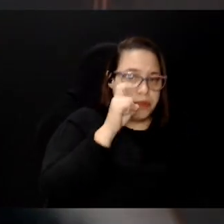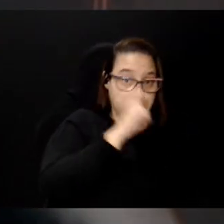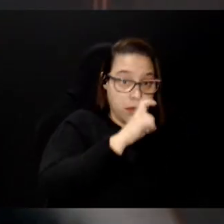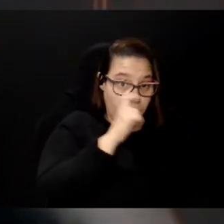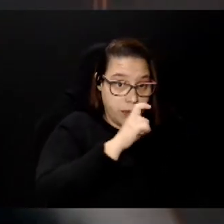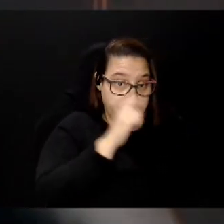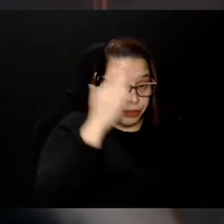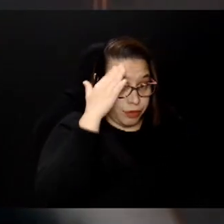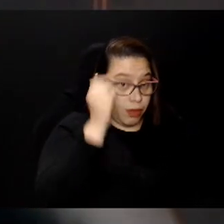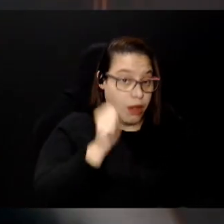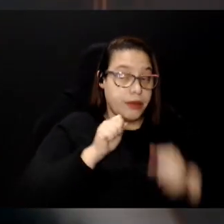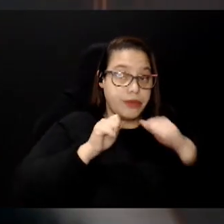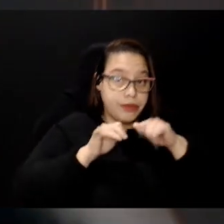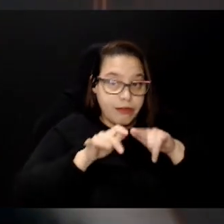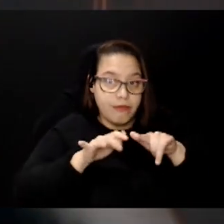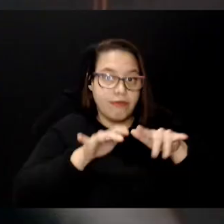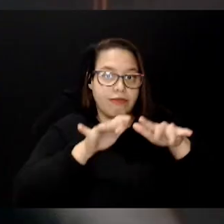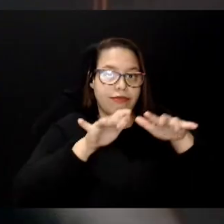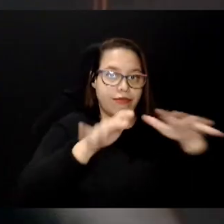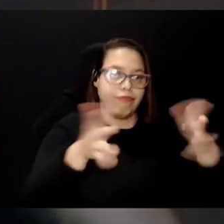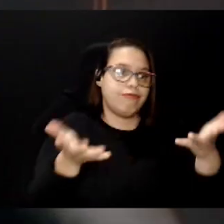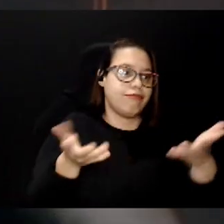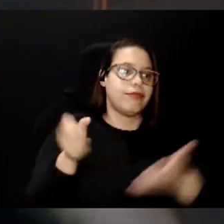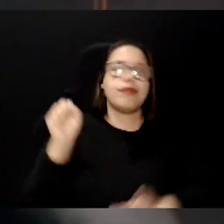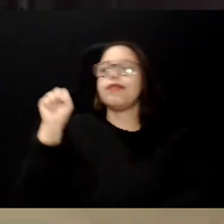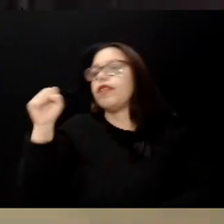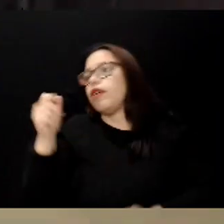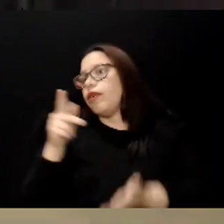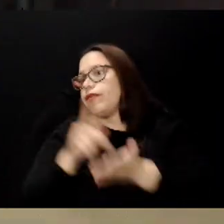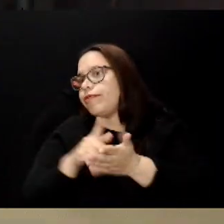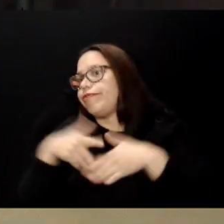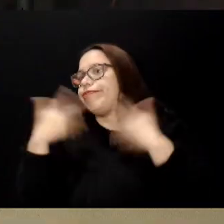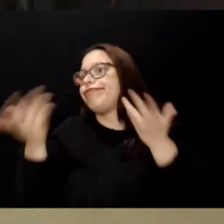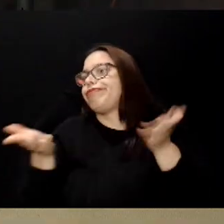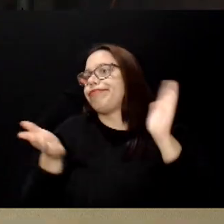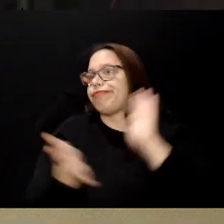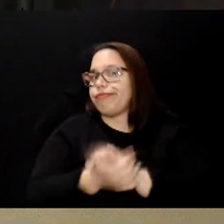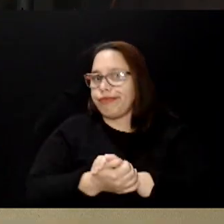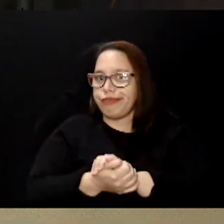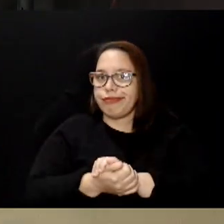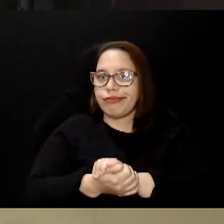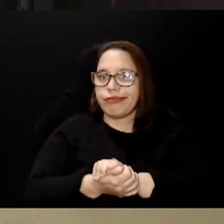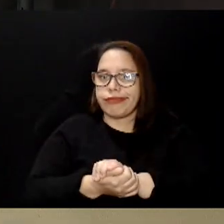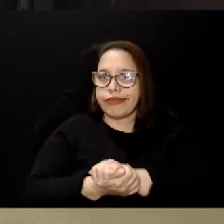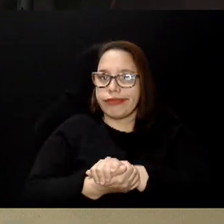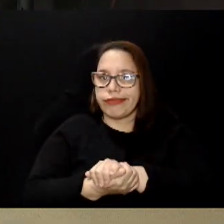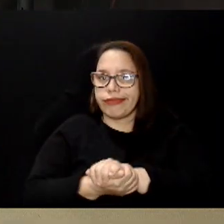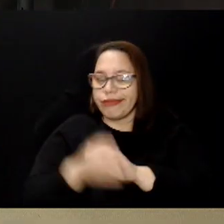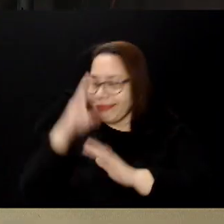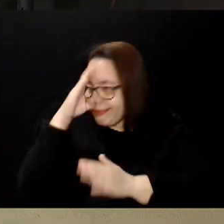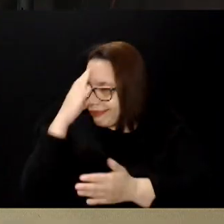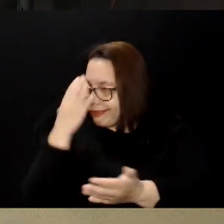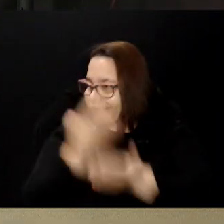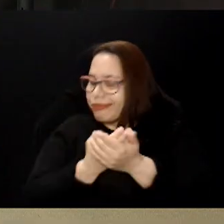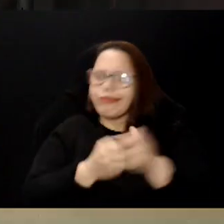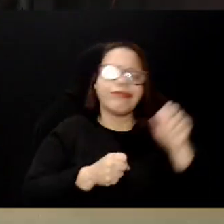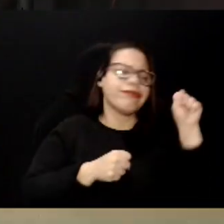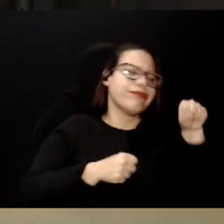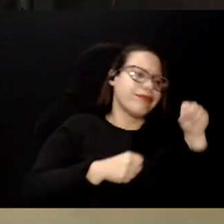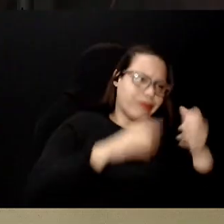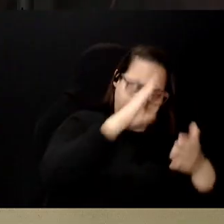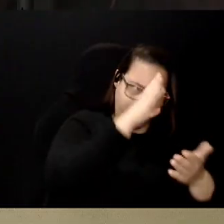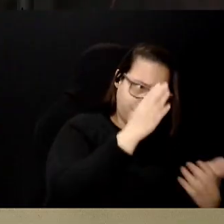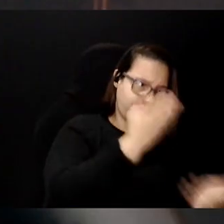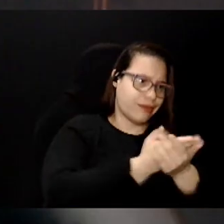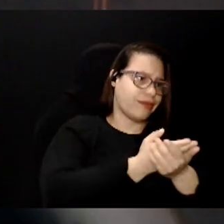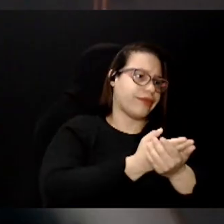nem pólvora, é verdade. Né? E aí as pessoas acabam acreditando mesmo, acreditando. Né? E aí, assim, pra que eu vou